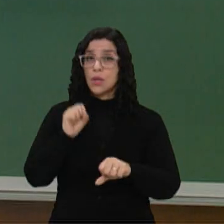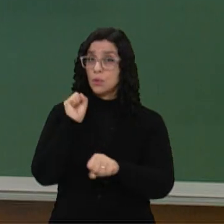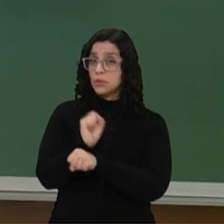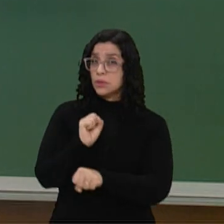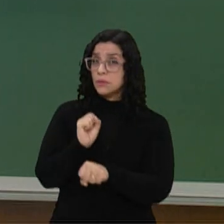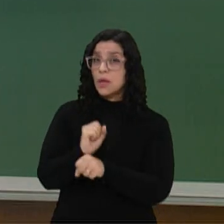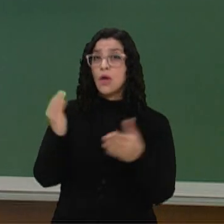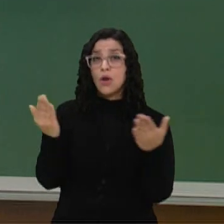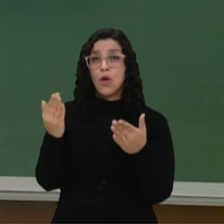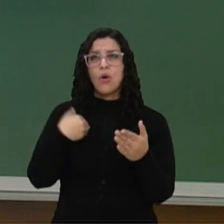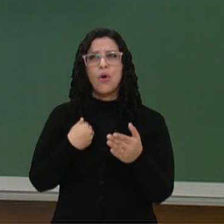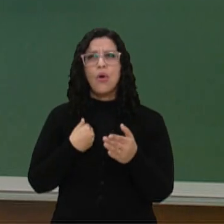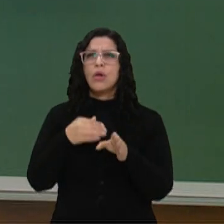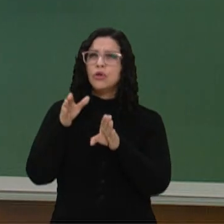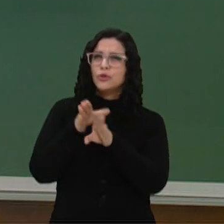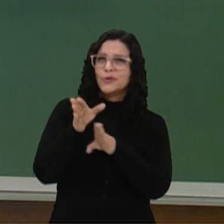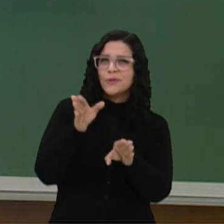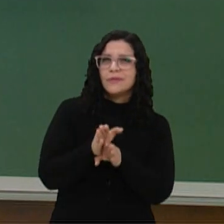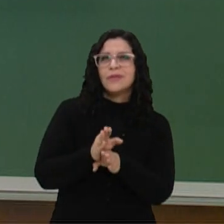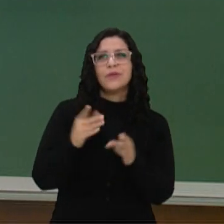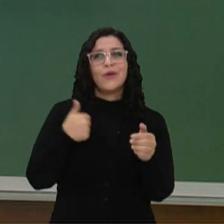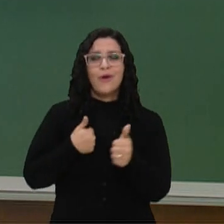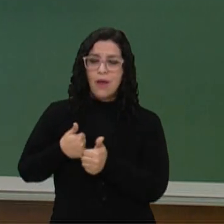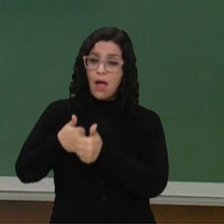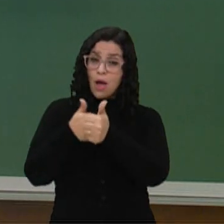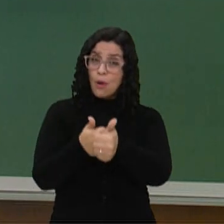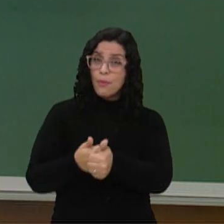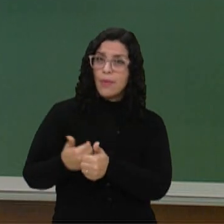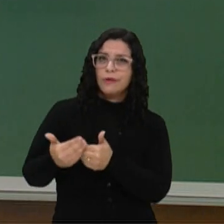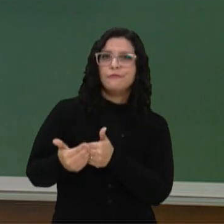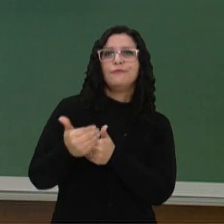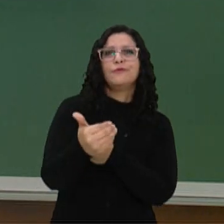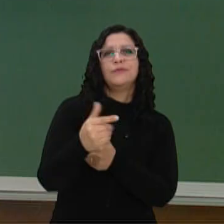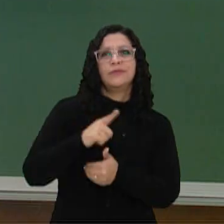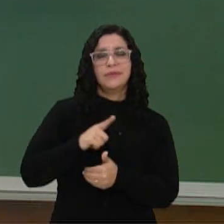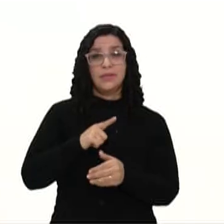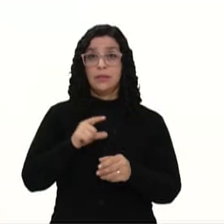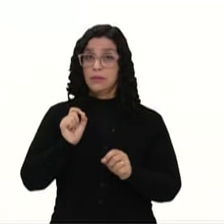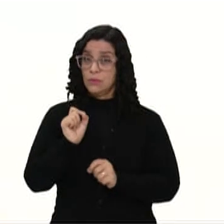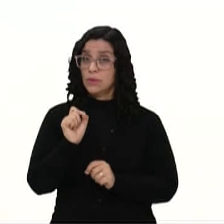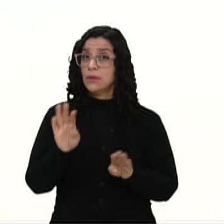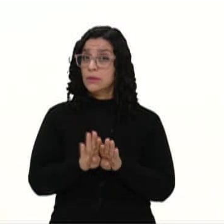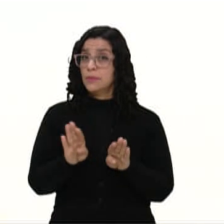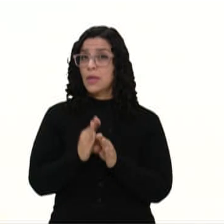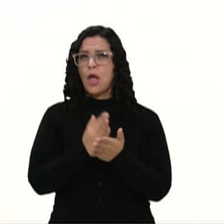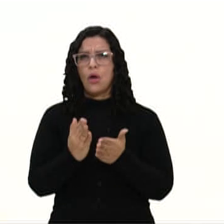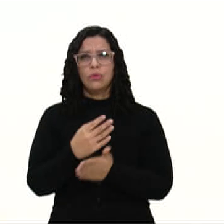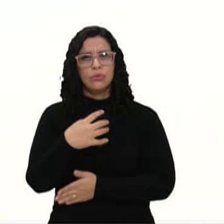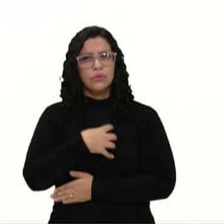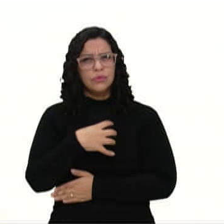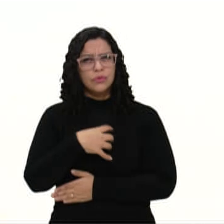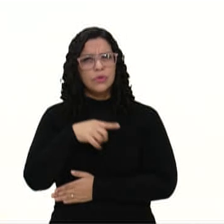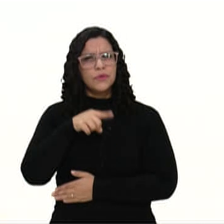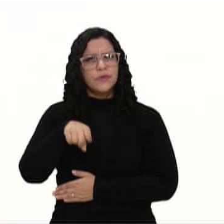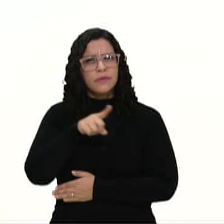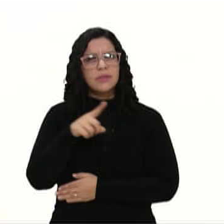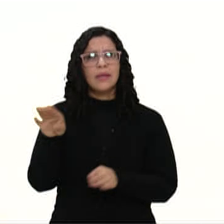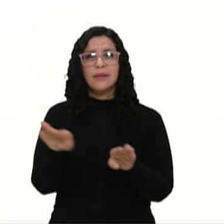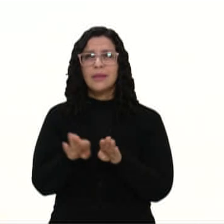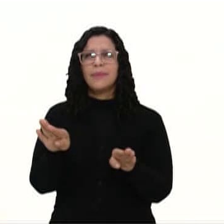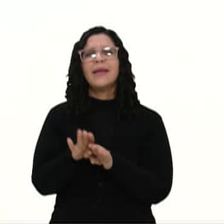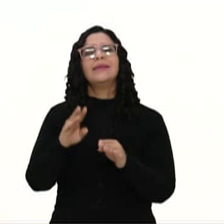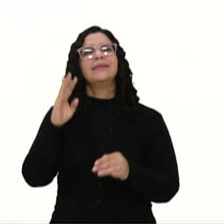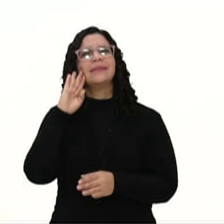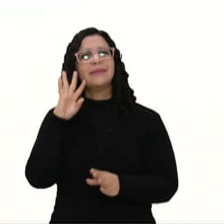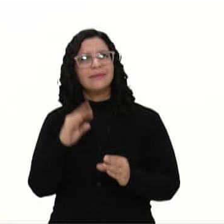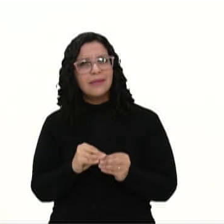Espero que estas palavras te possam acompanhar durante muito tempo e que, de alguma forma, te tenham dado